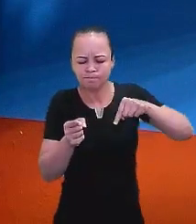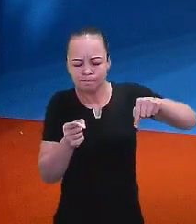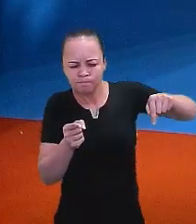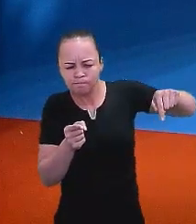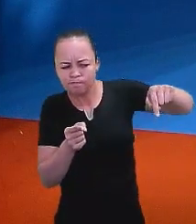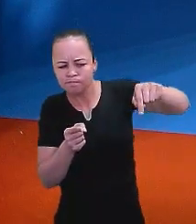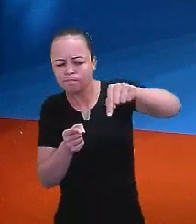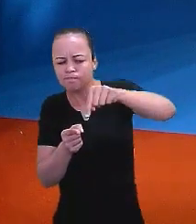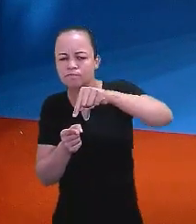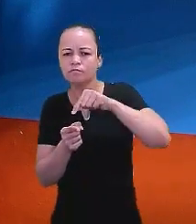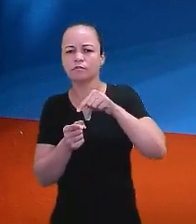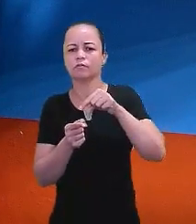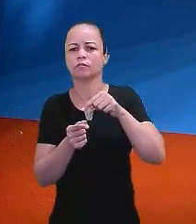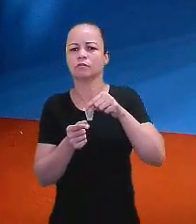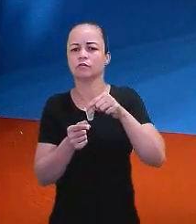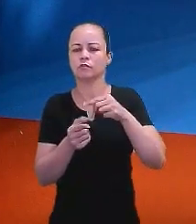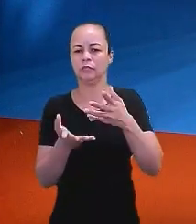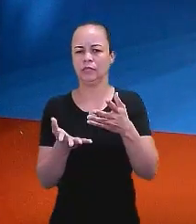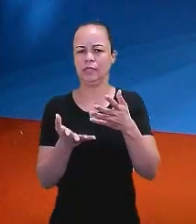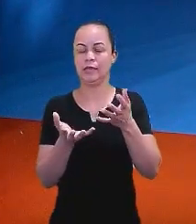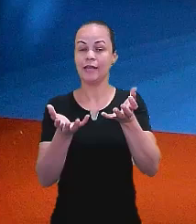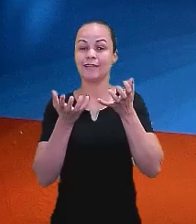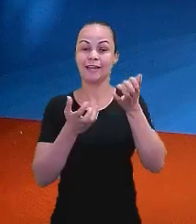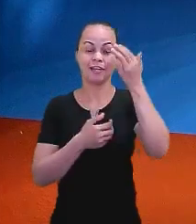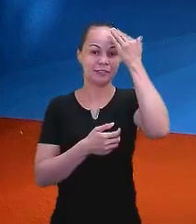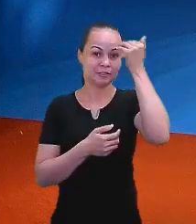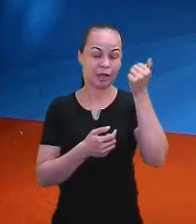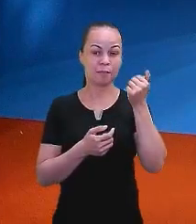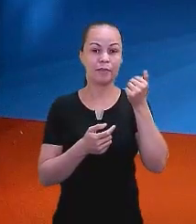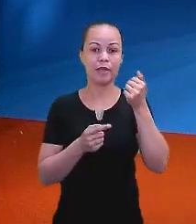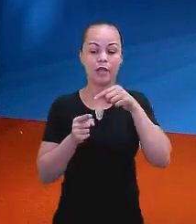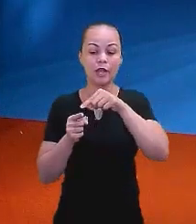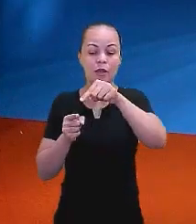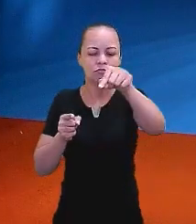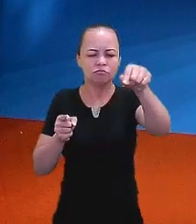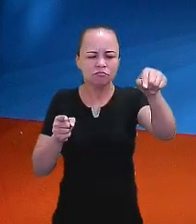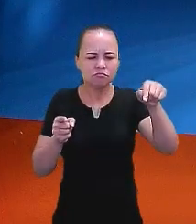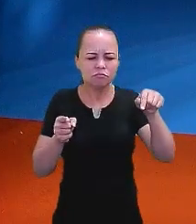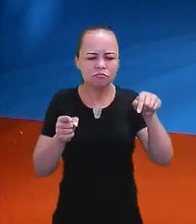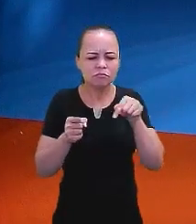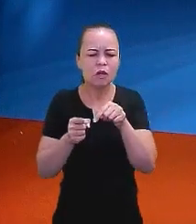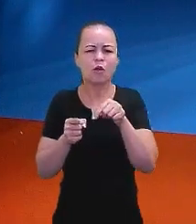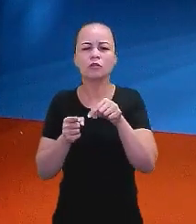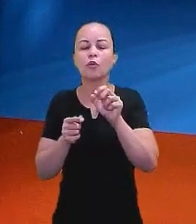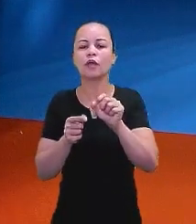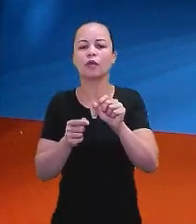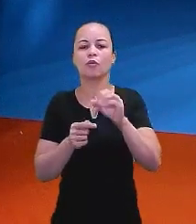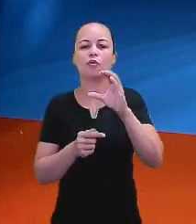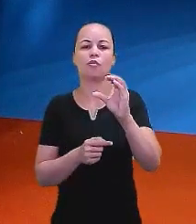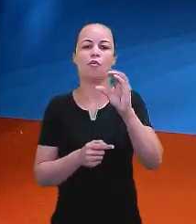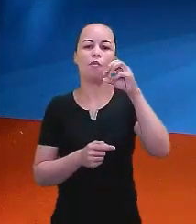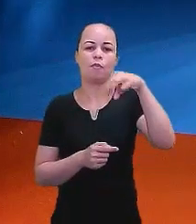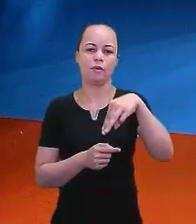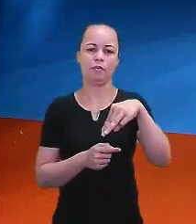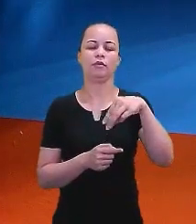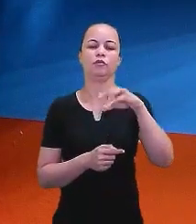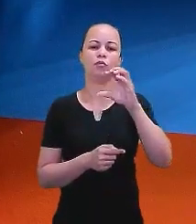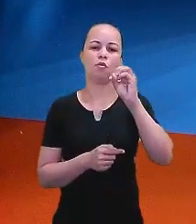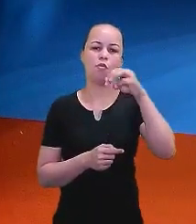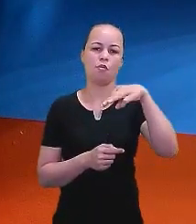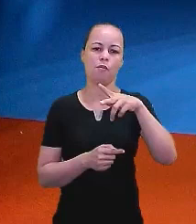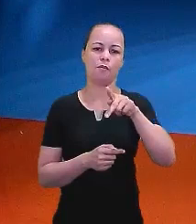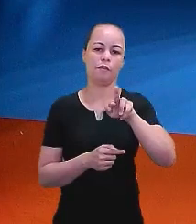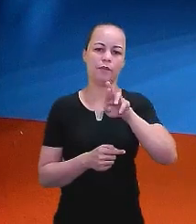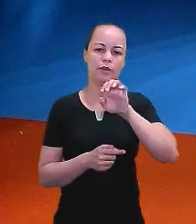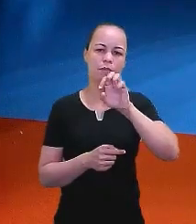quadra, Ele quer saber comprimento desse espaço.